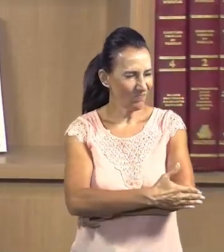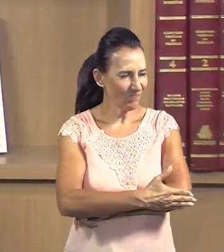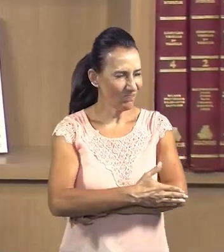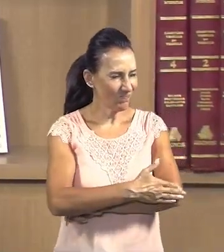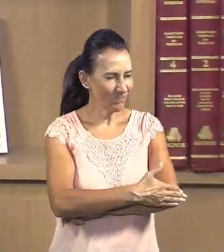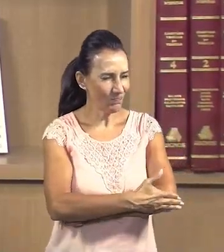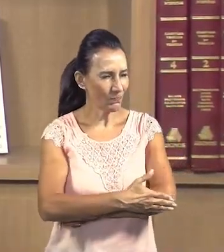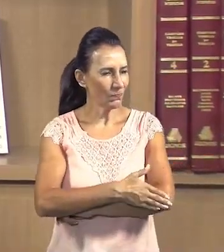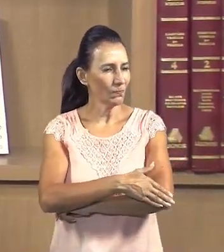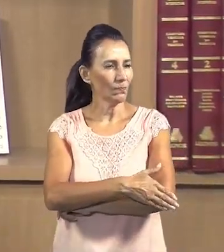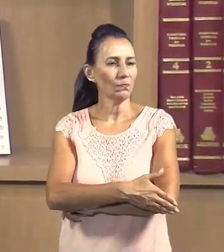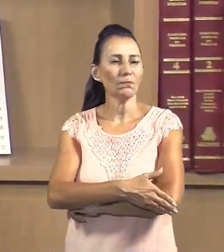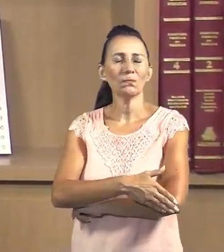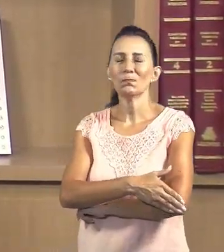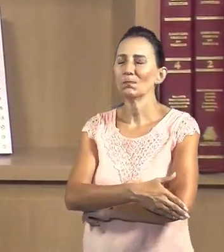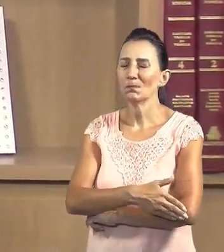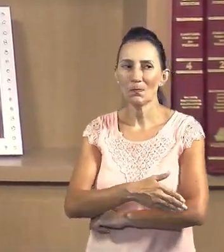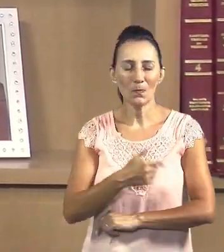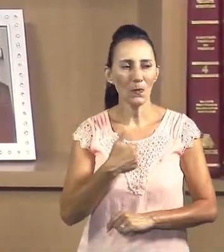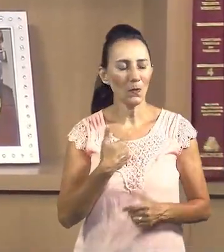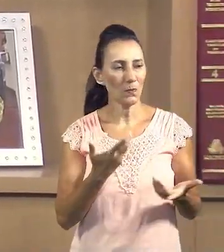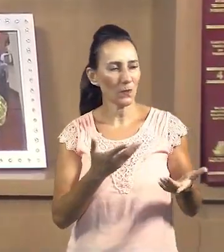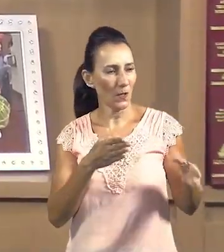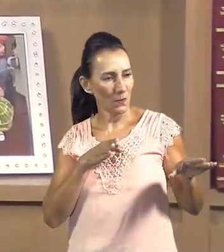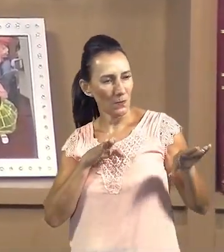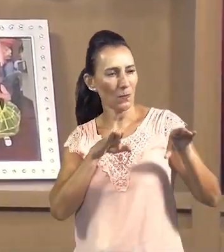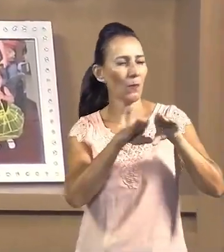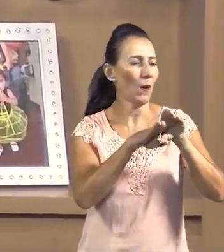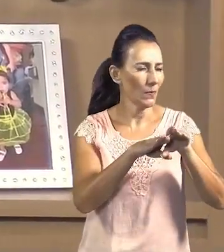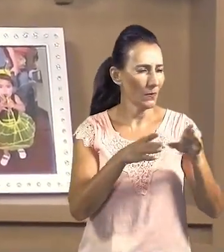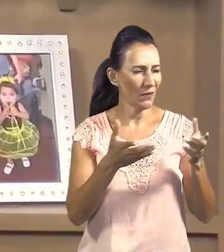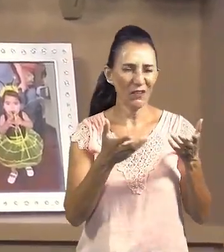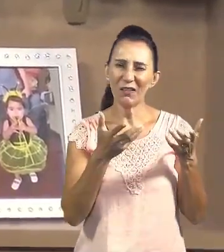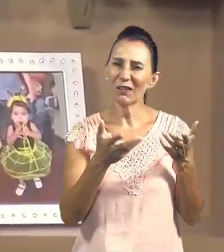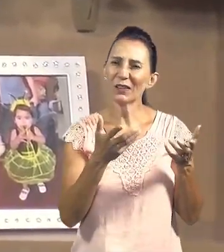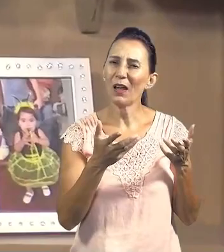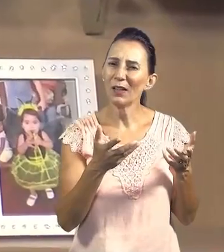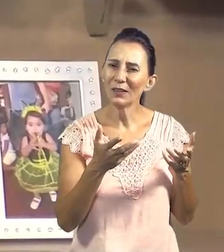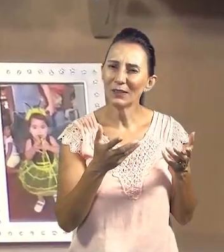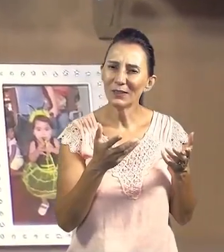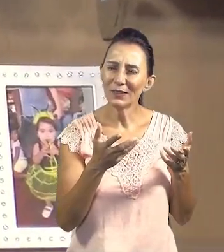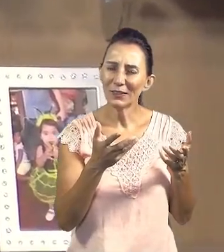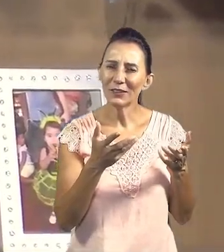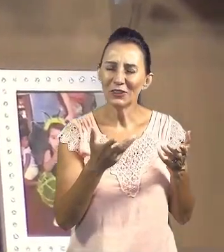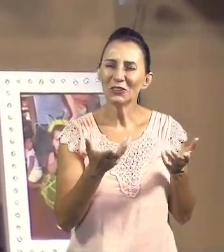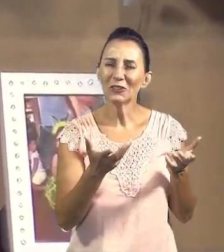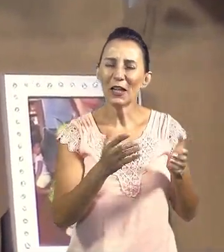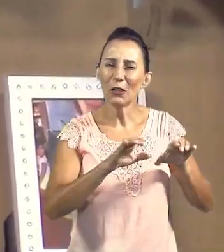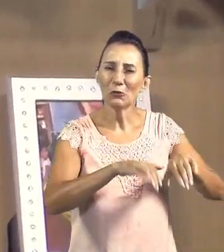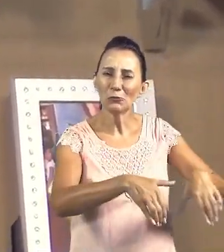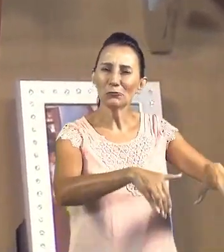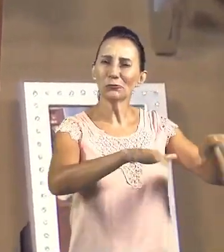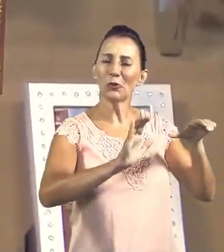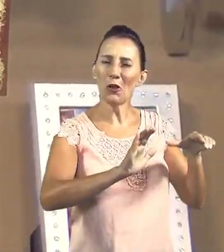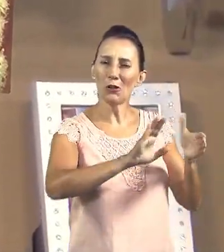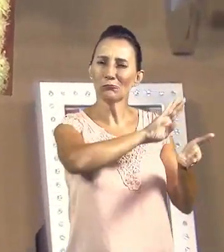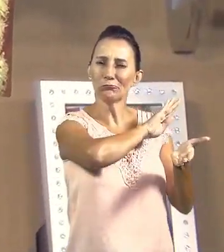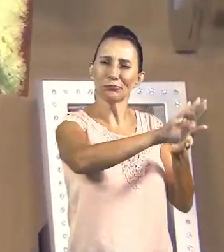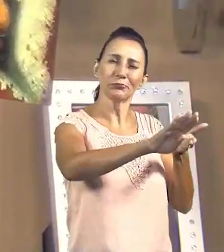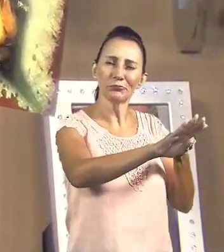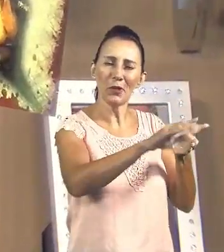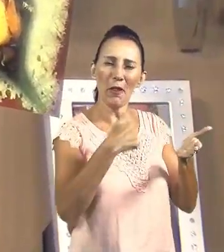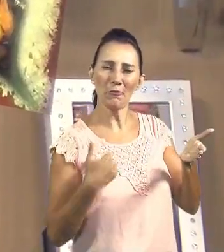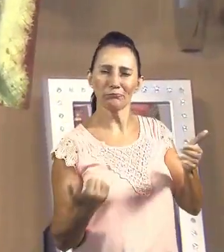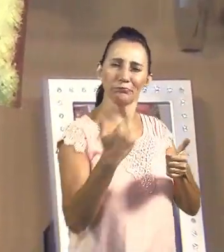encheu-se de ciúmes e ele quis ser igual a Deus. Ele quis assentar-se no lugar de Deus.